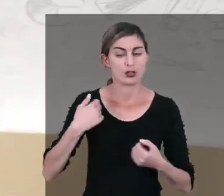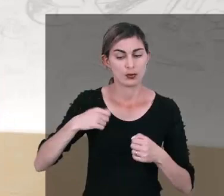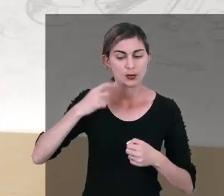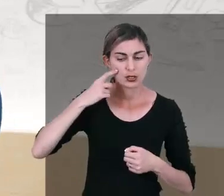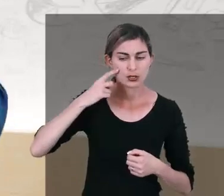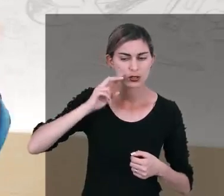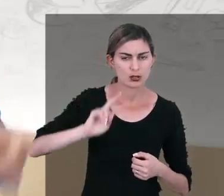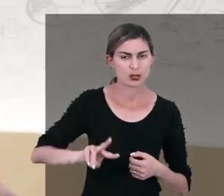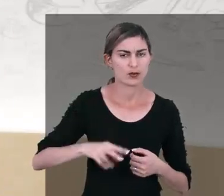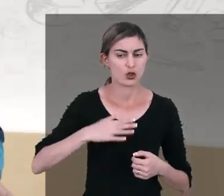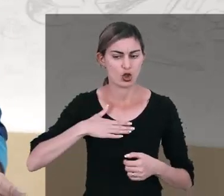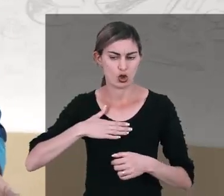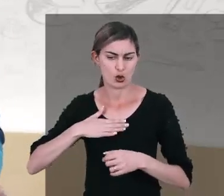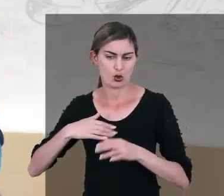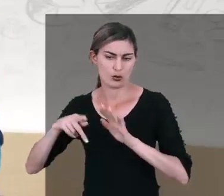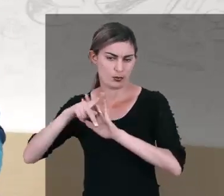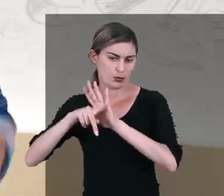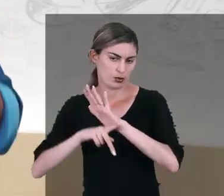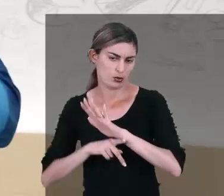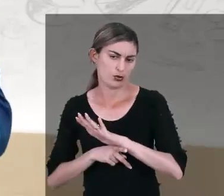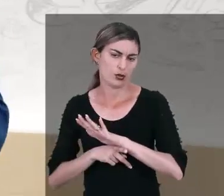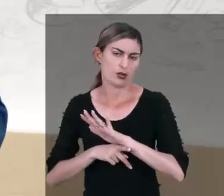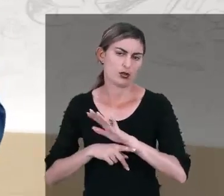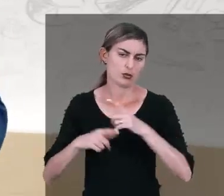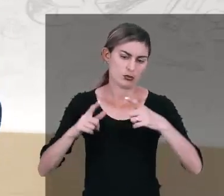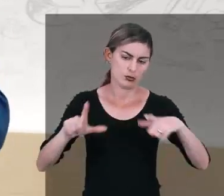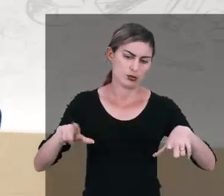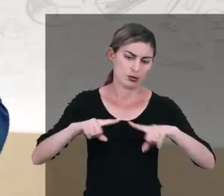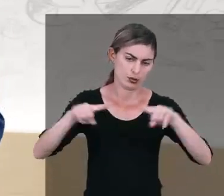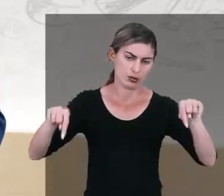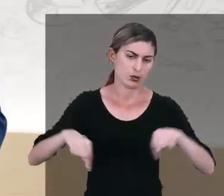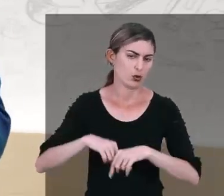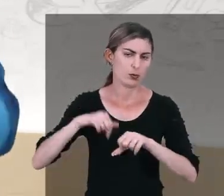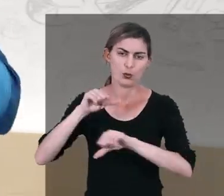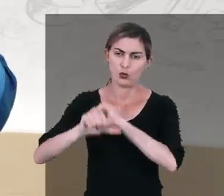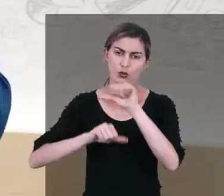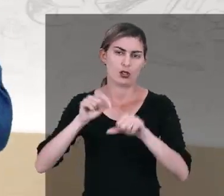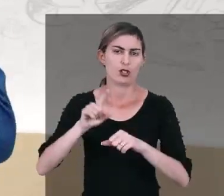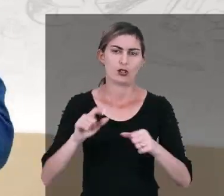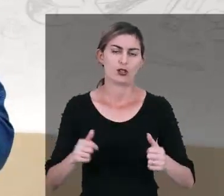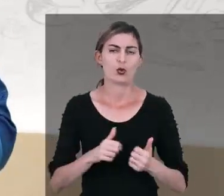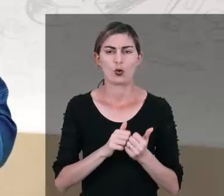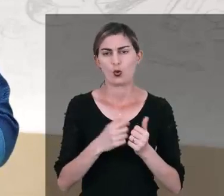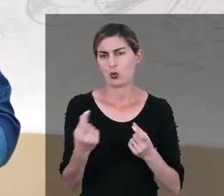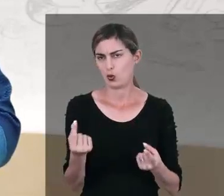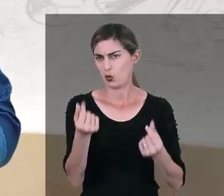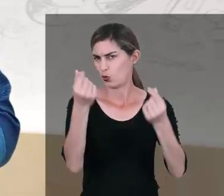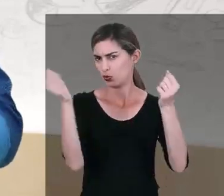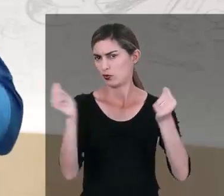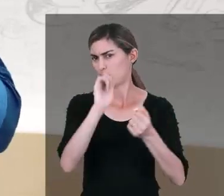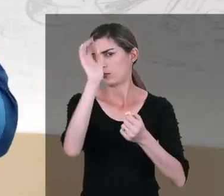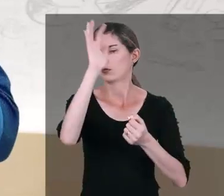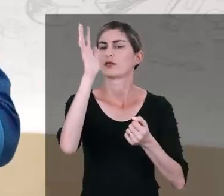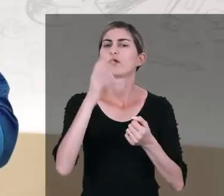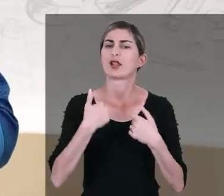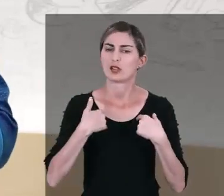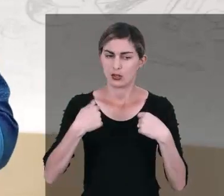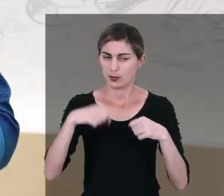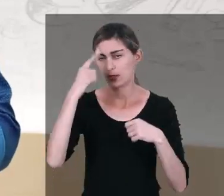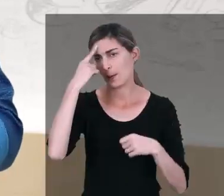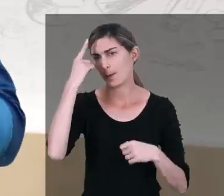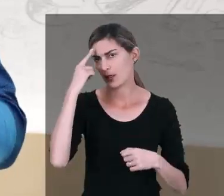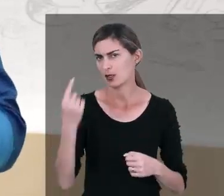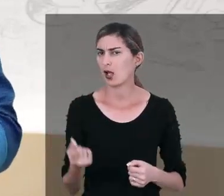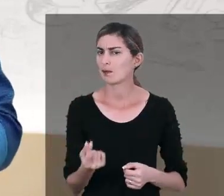que compatibilizar o nosso projeto de ambientação a esses aspectos e não modificá-lo, porque o custo é muito alto, né? E nós temos que pensar